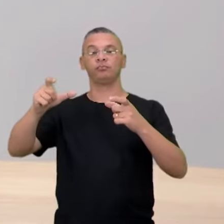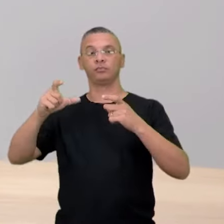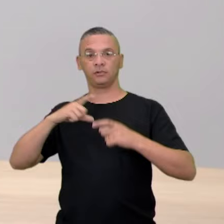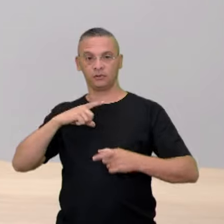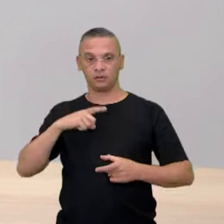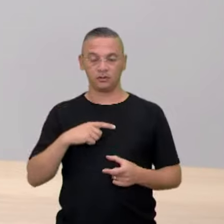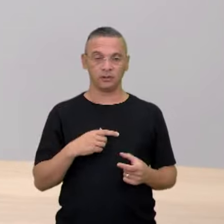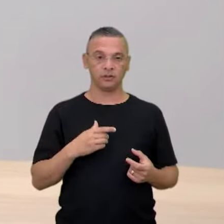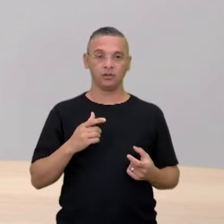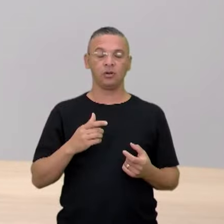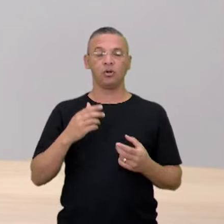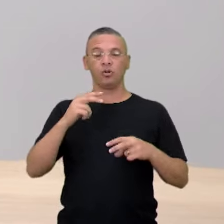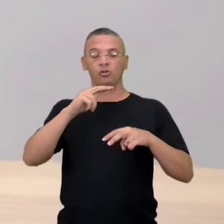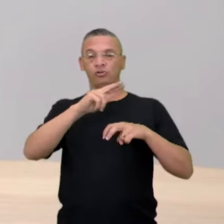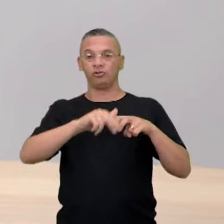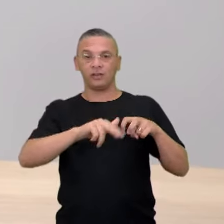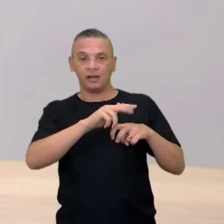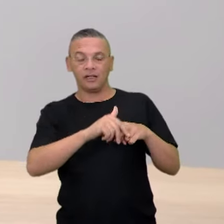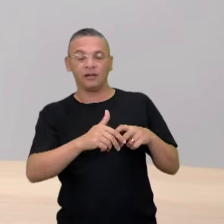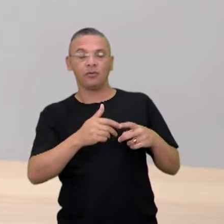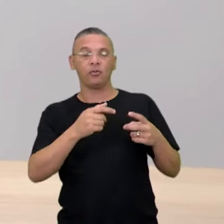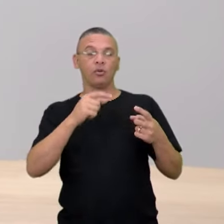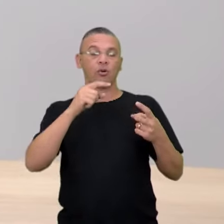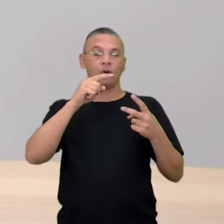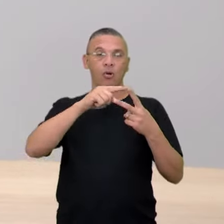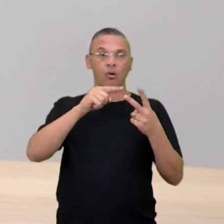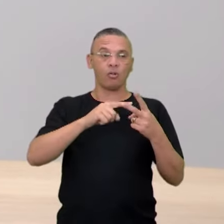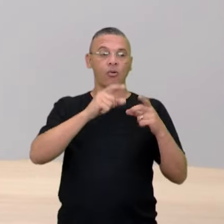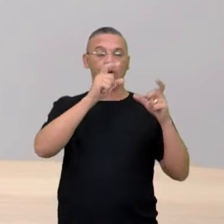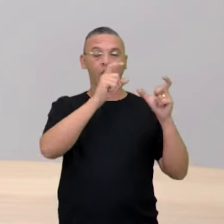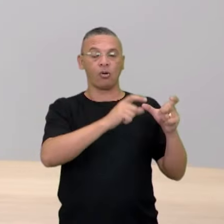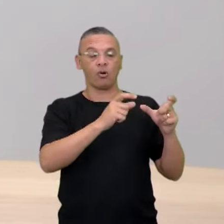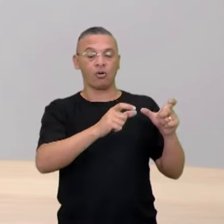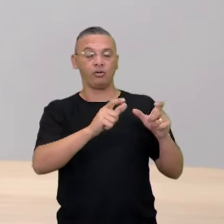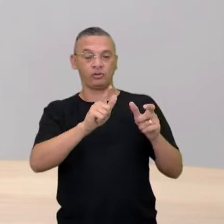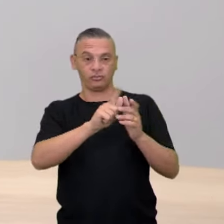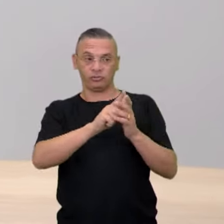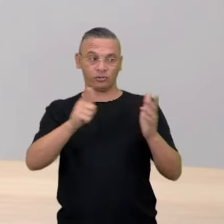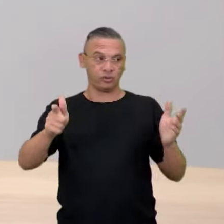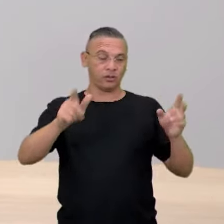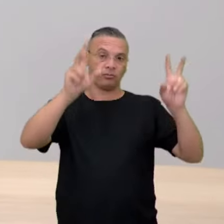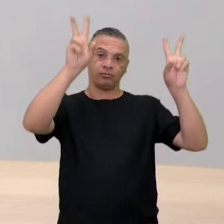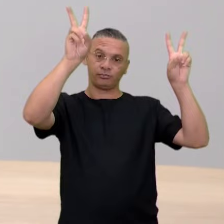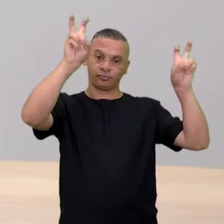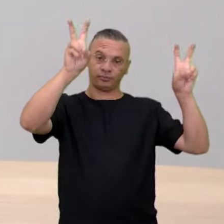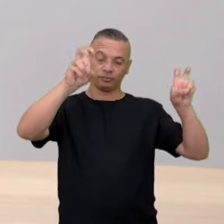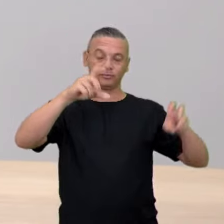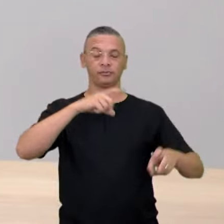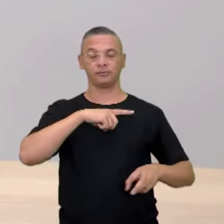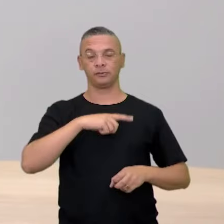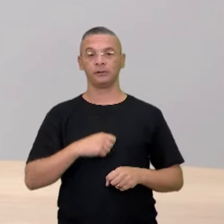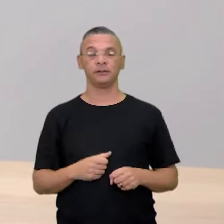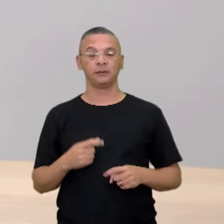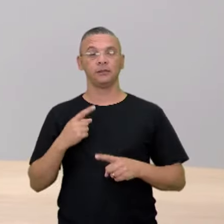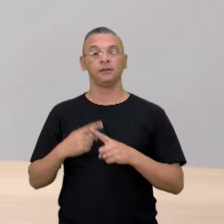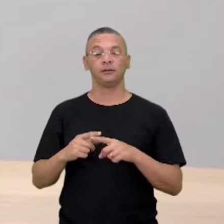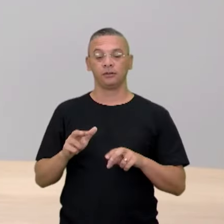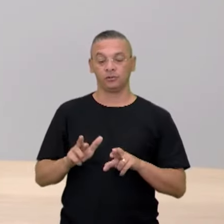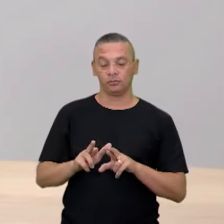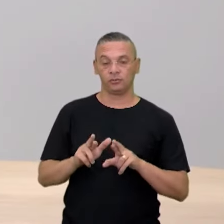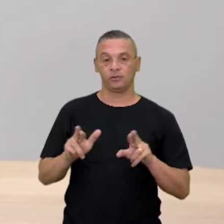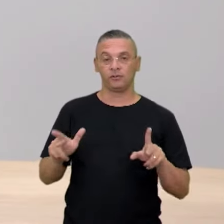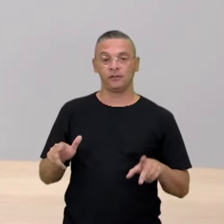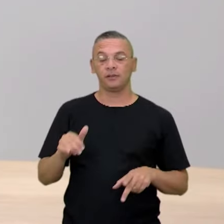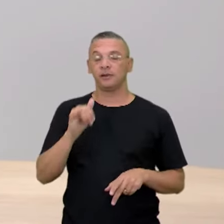em que gênero, em que coluna, em que espaço no jornal é que se fala sobre esse tema, porque há diferenças, por